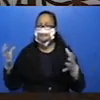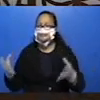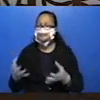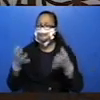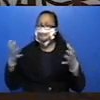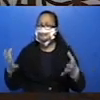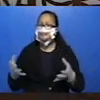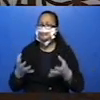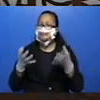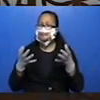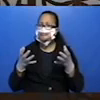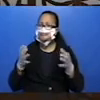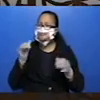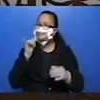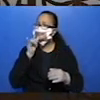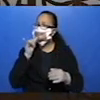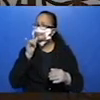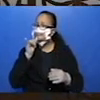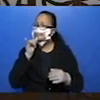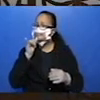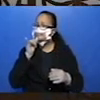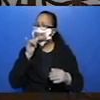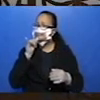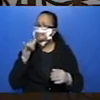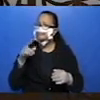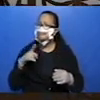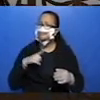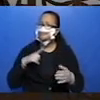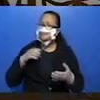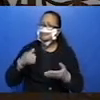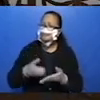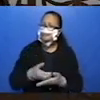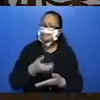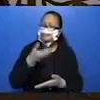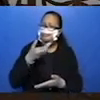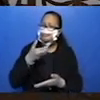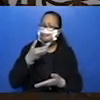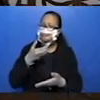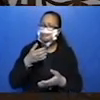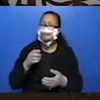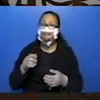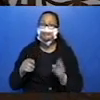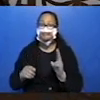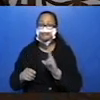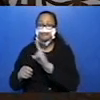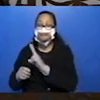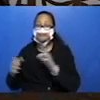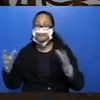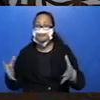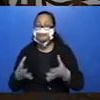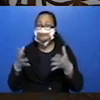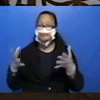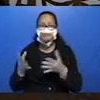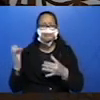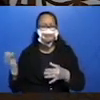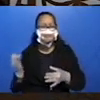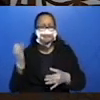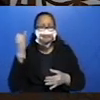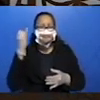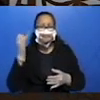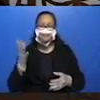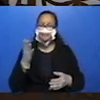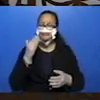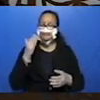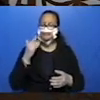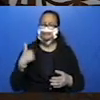hortaliças como exemplo, que vai na sopa. Olha a nossa salada, muito importante na alimentação. Nós temos que